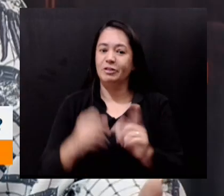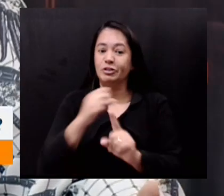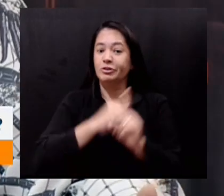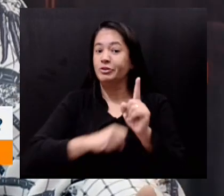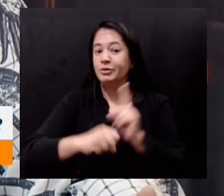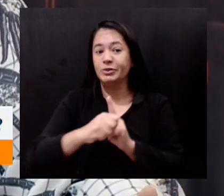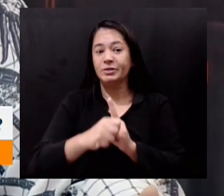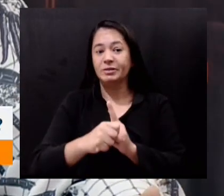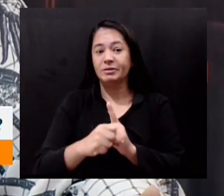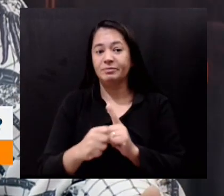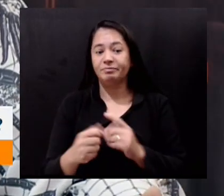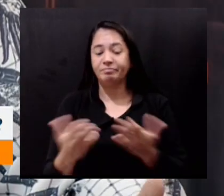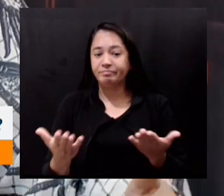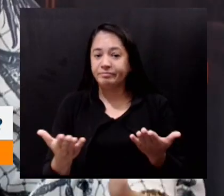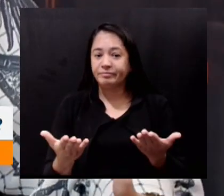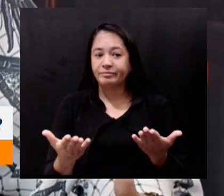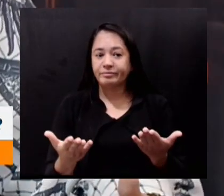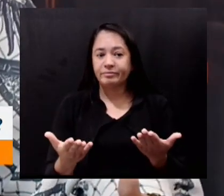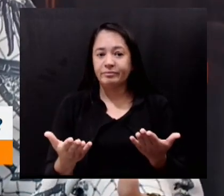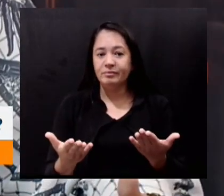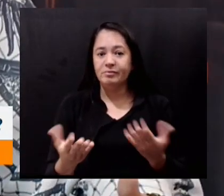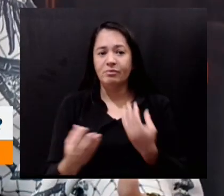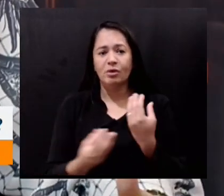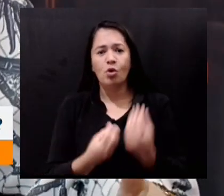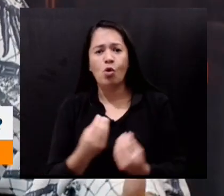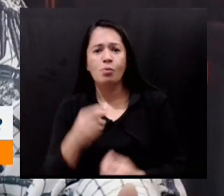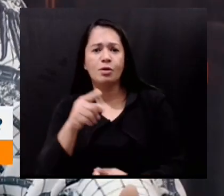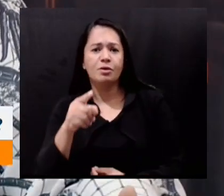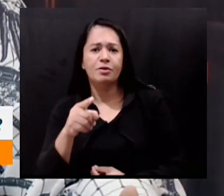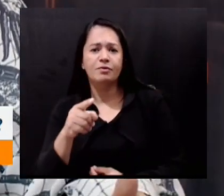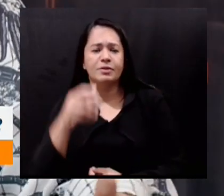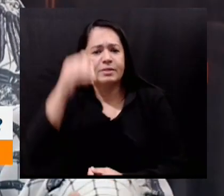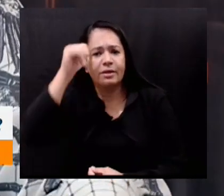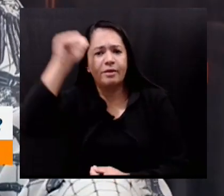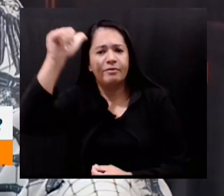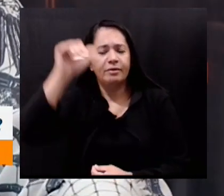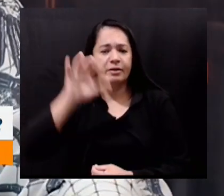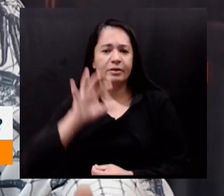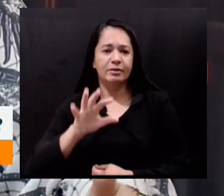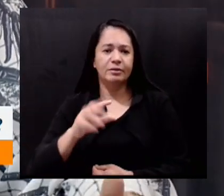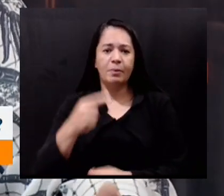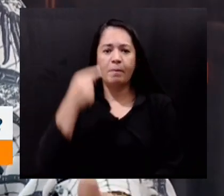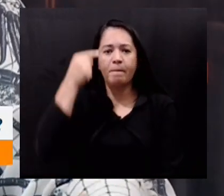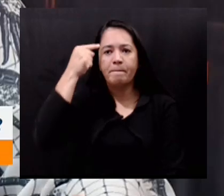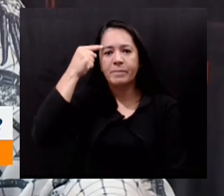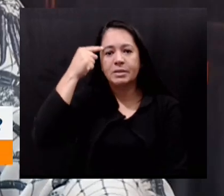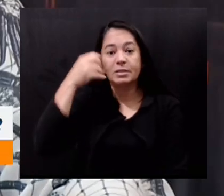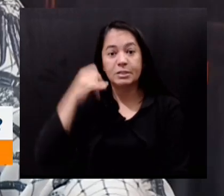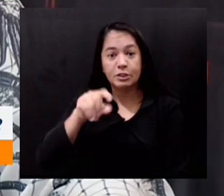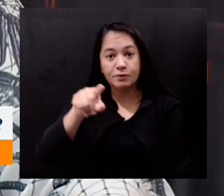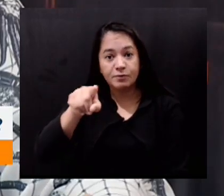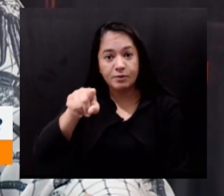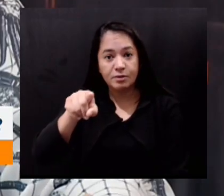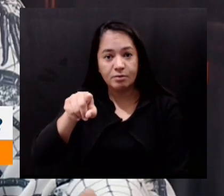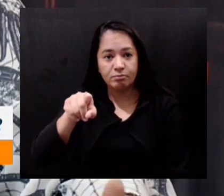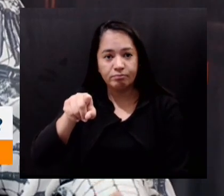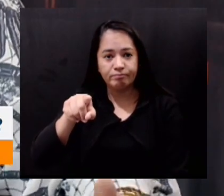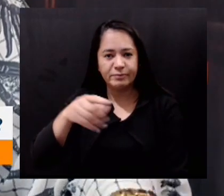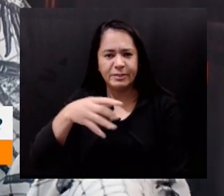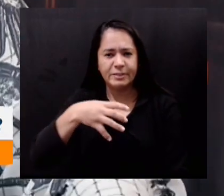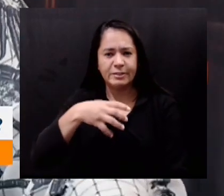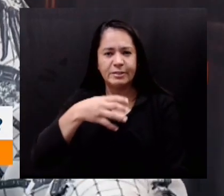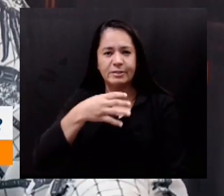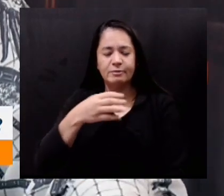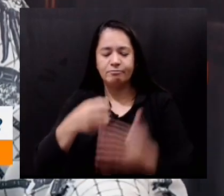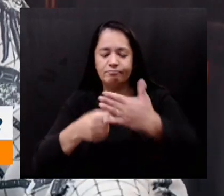E como que você pode evitar isso? Pensando se você está com esse comentário, amando o